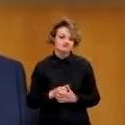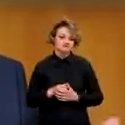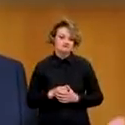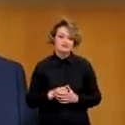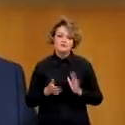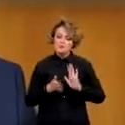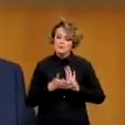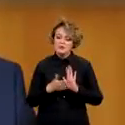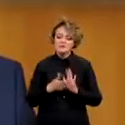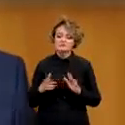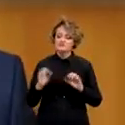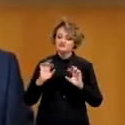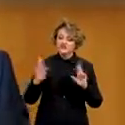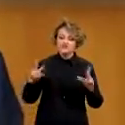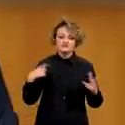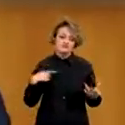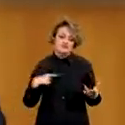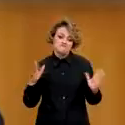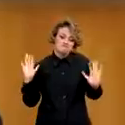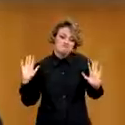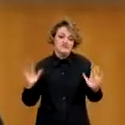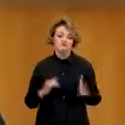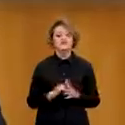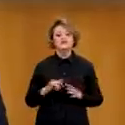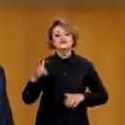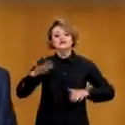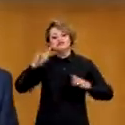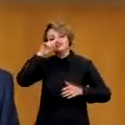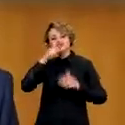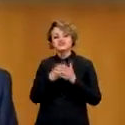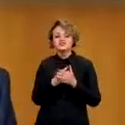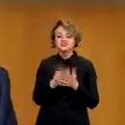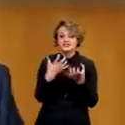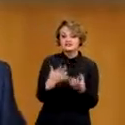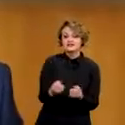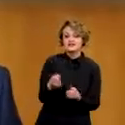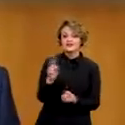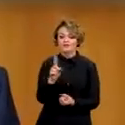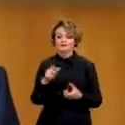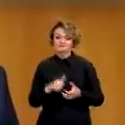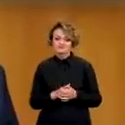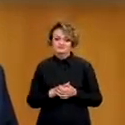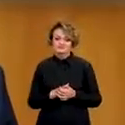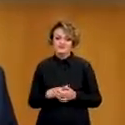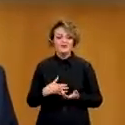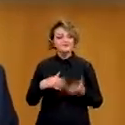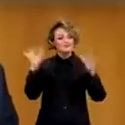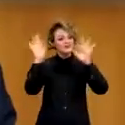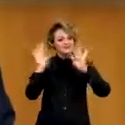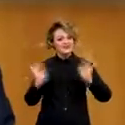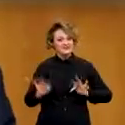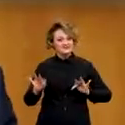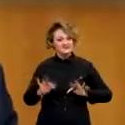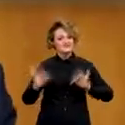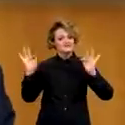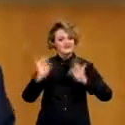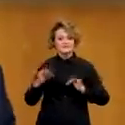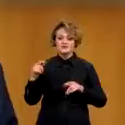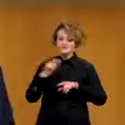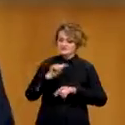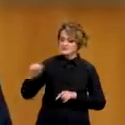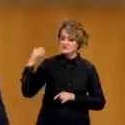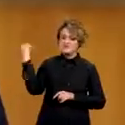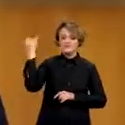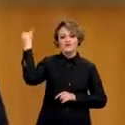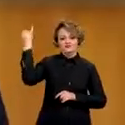fazer proposta diferente. Sim. E aí nós temos que decidir se vamos acatar ou não. Eu estou feliz porque foi uma semana muito importante